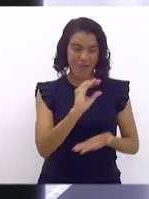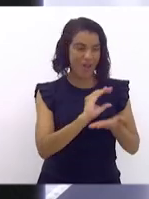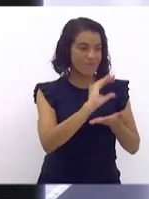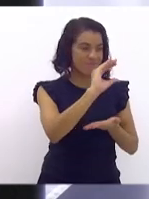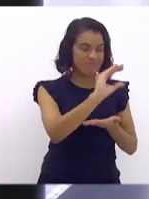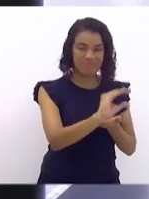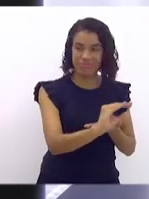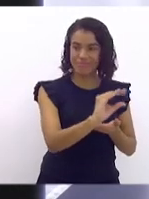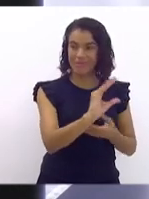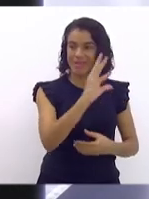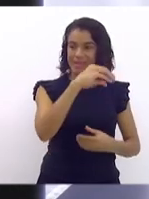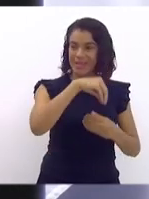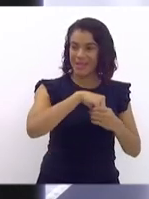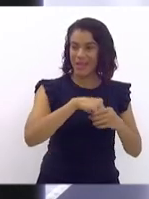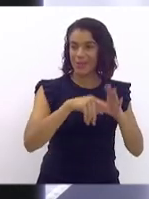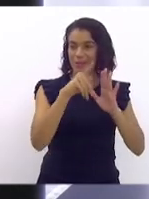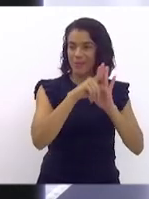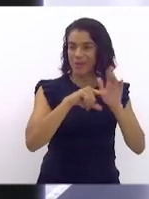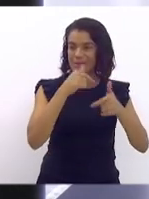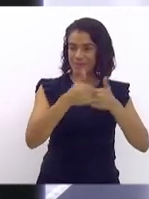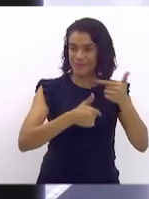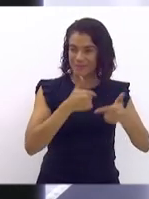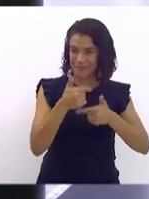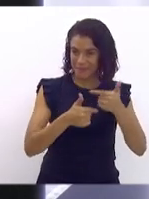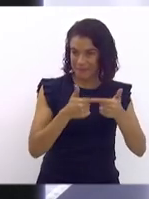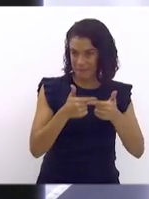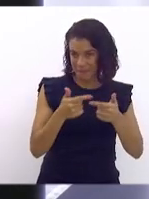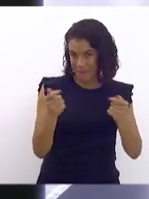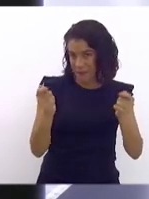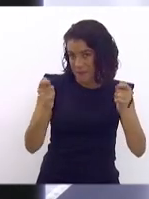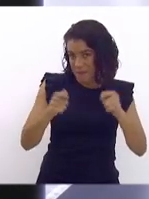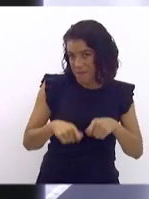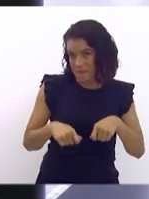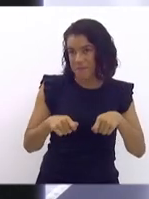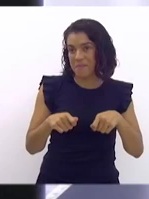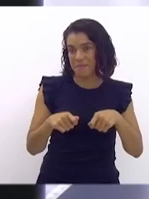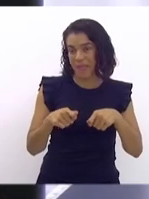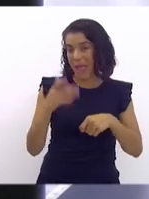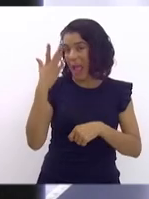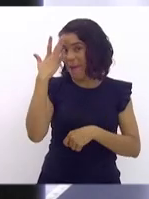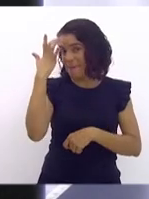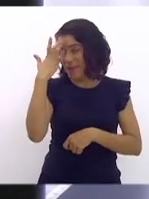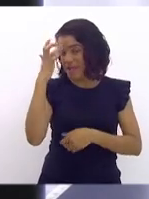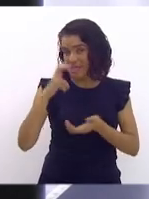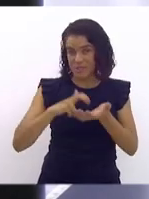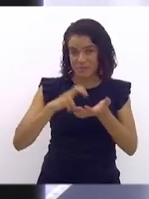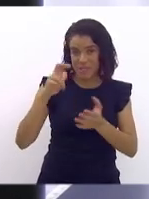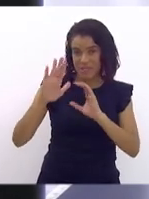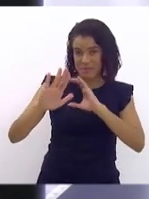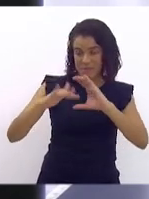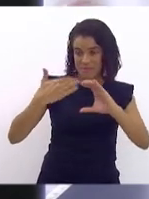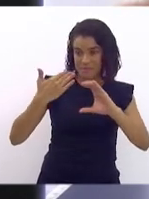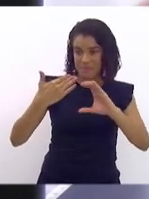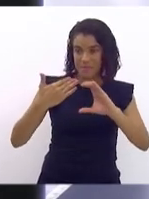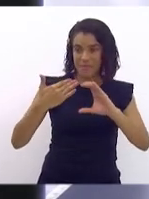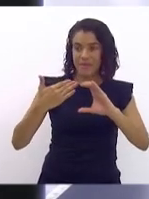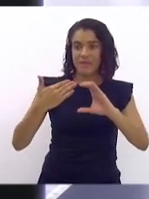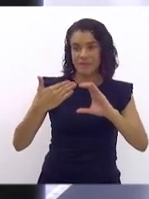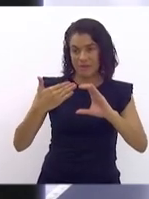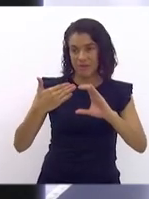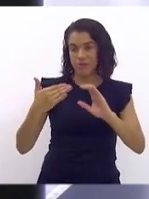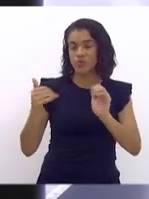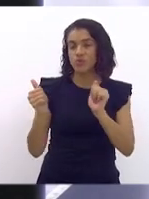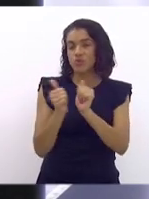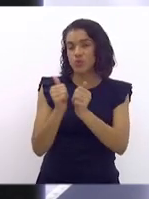valor dentro desse programa de trabalho. Então, se a senhora puder fazer chegar isso amanhã, pela manhã, pelo e-mail, diretamente aqui